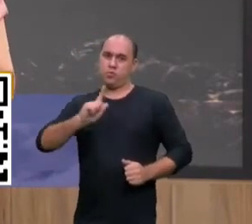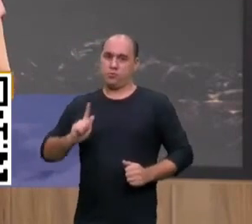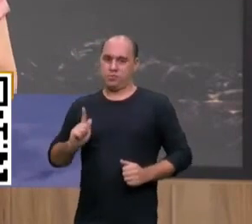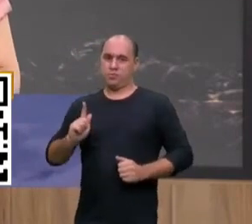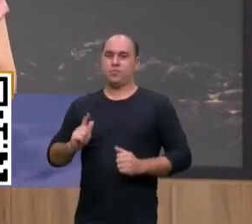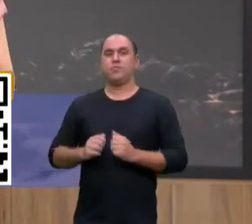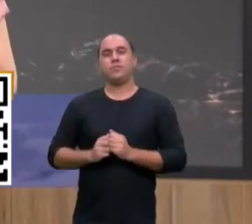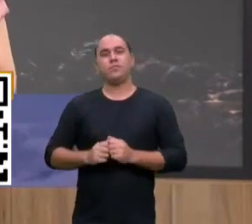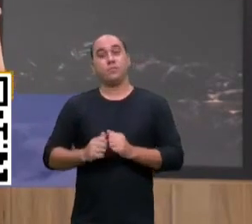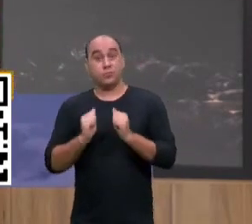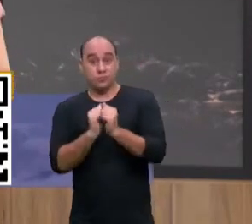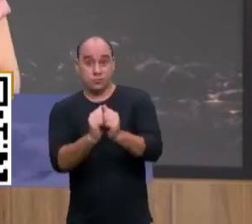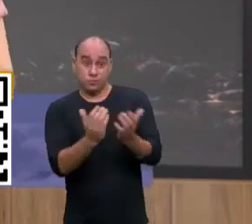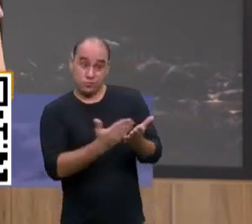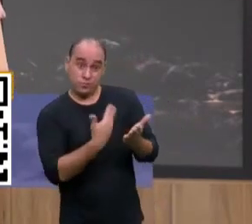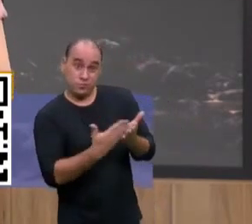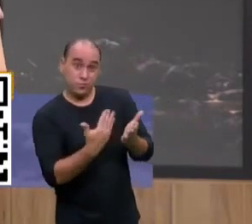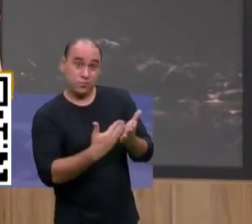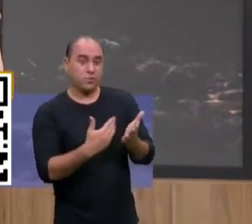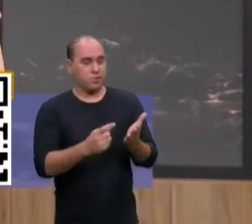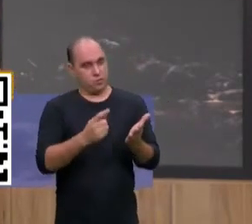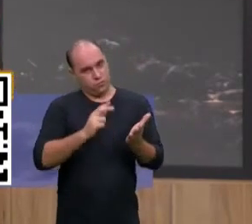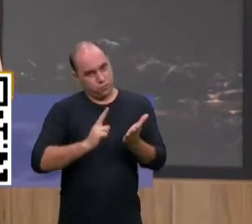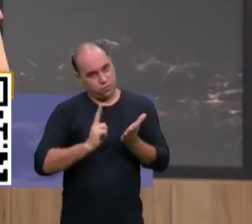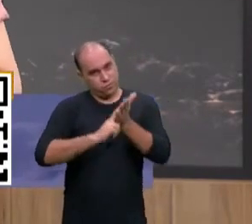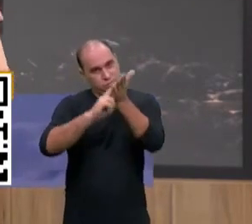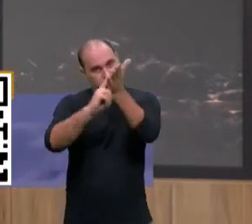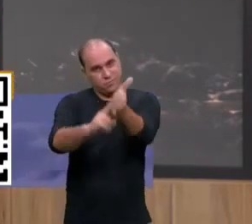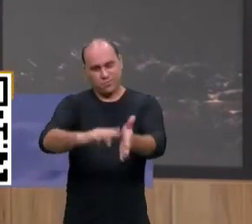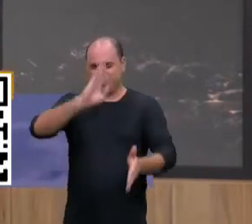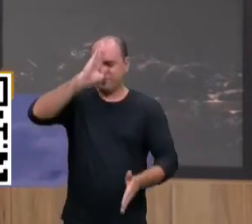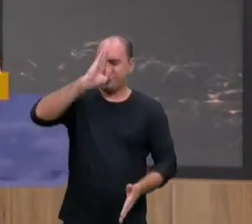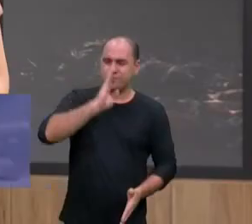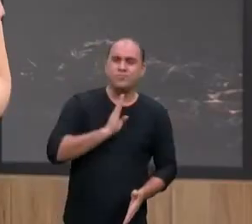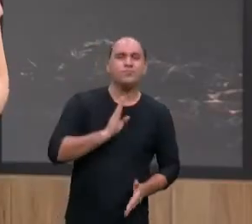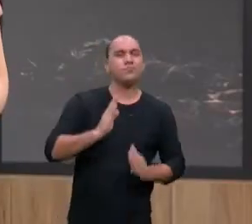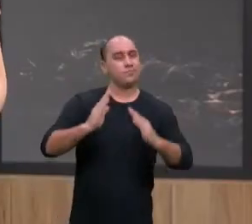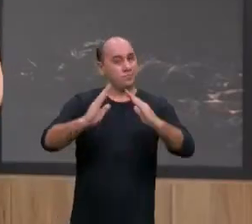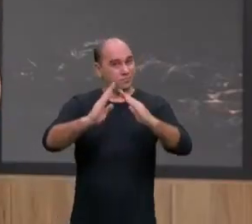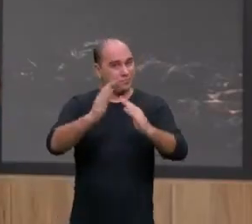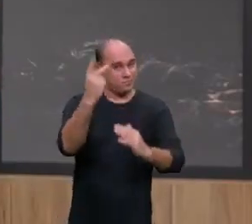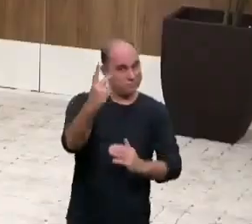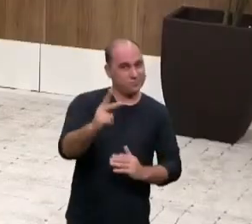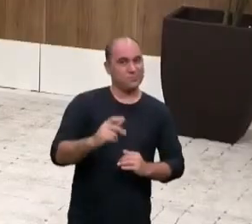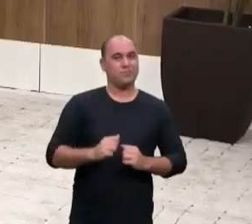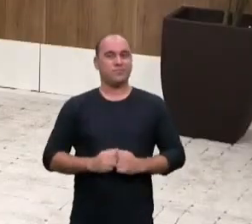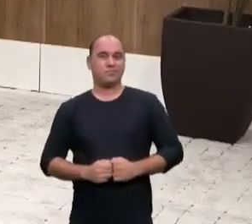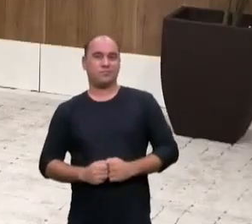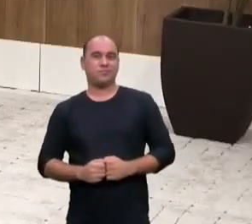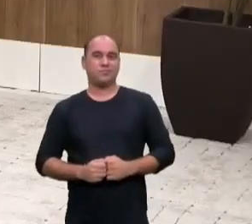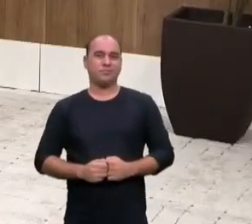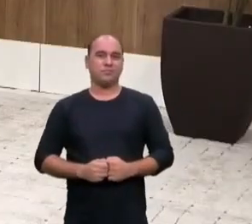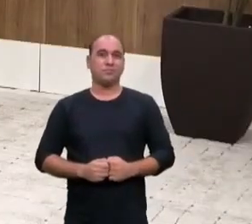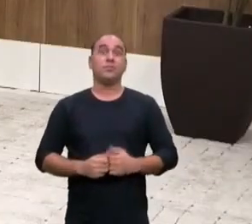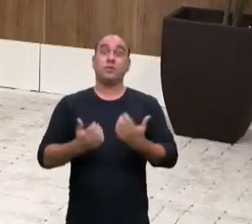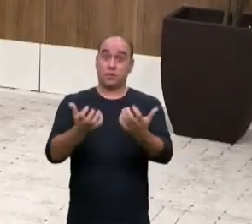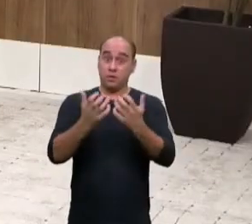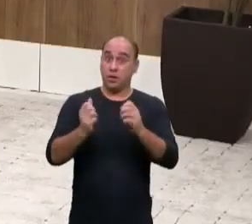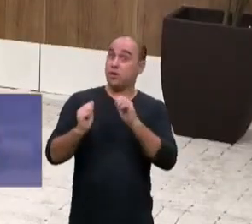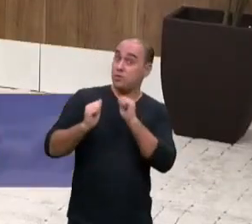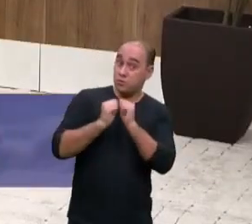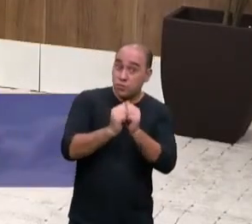guia de estudos que nós te oferecemos a gente envia para sua casa com todo e tem um custo quer